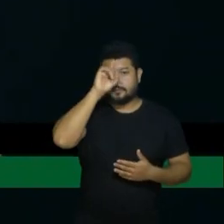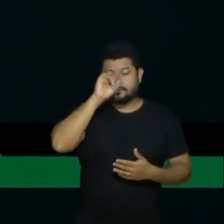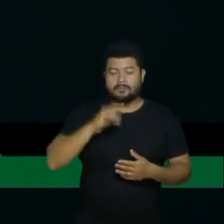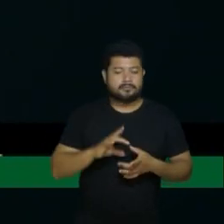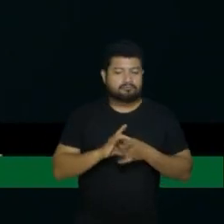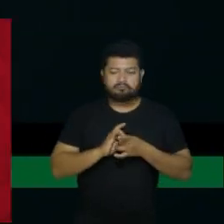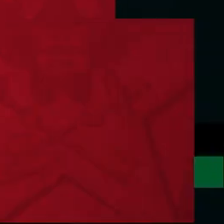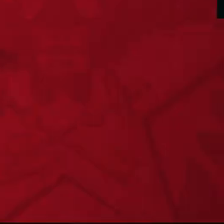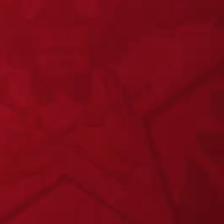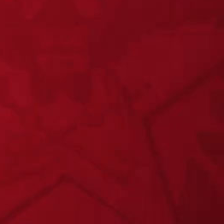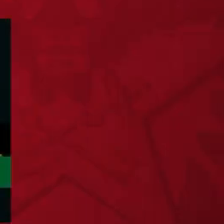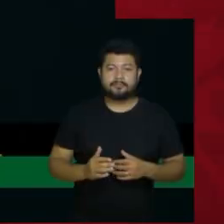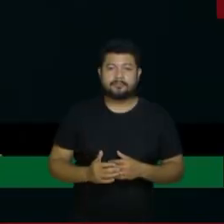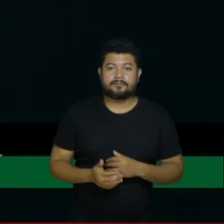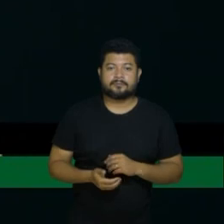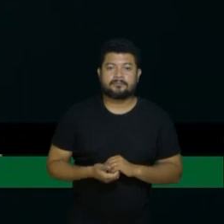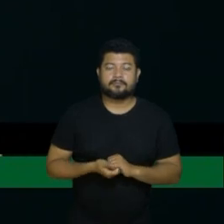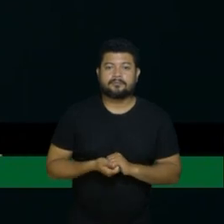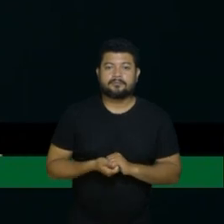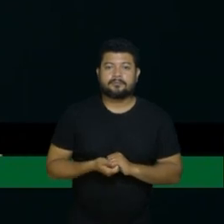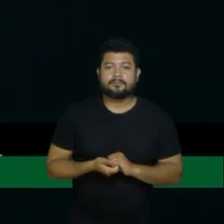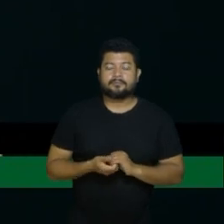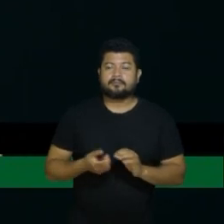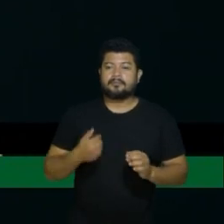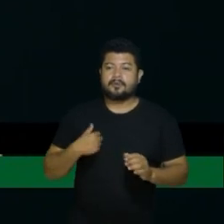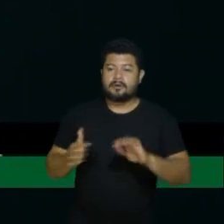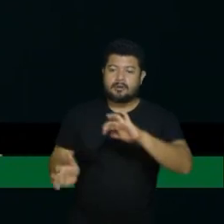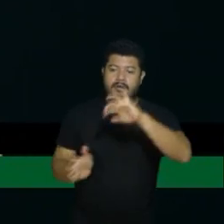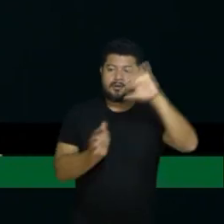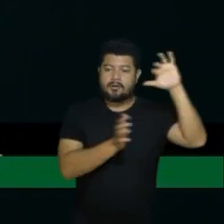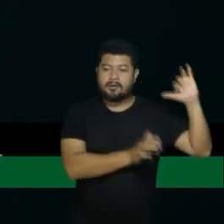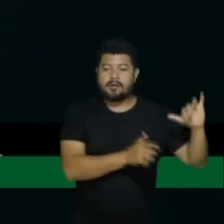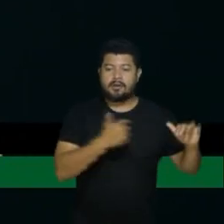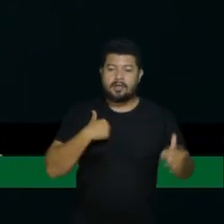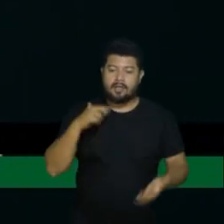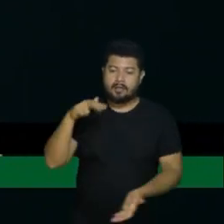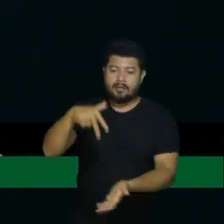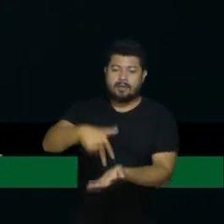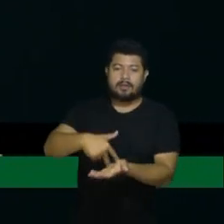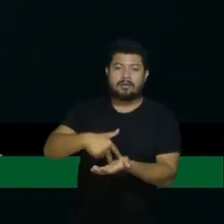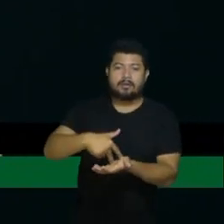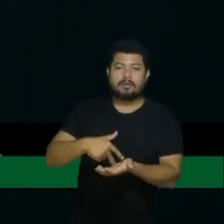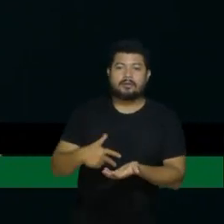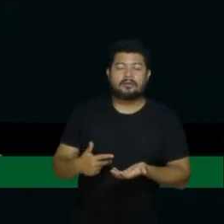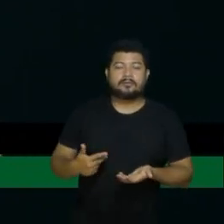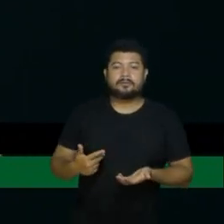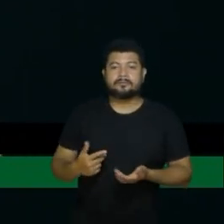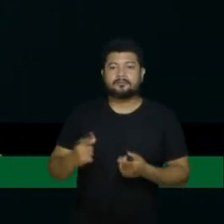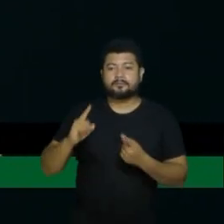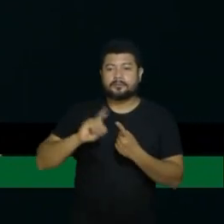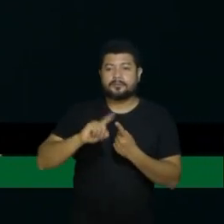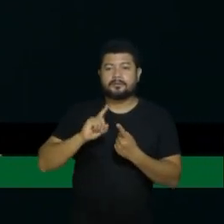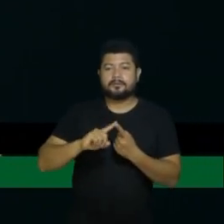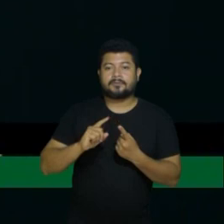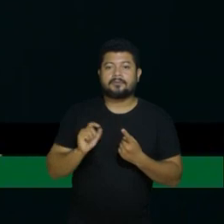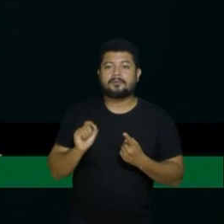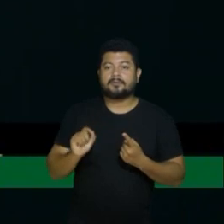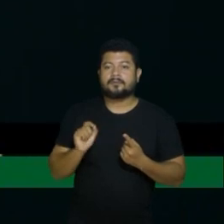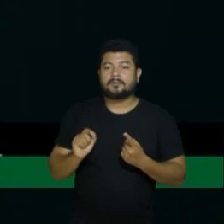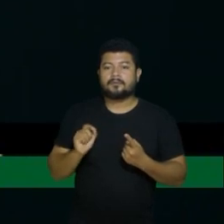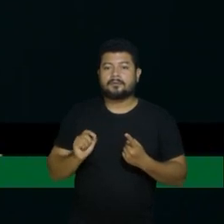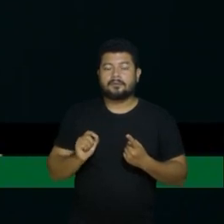após as fortes chuvas. O que me traz a essa tribuna é, primeiramente,